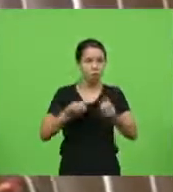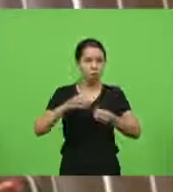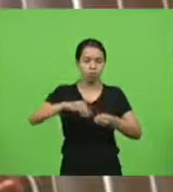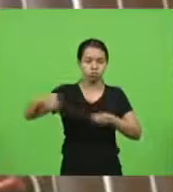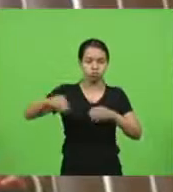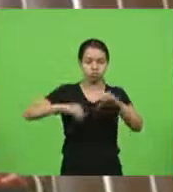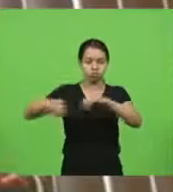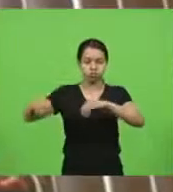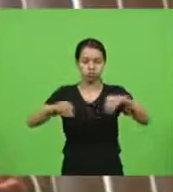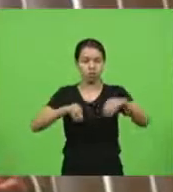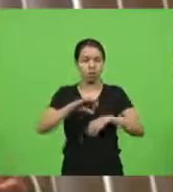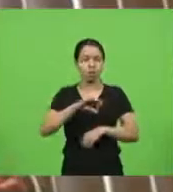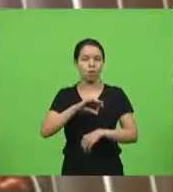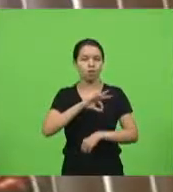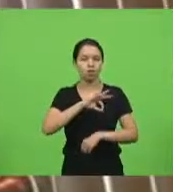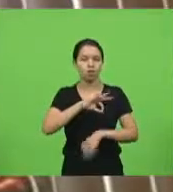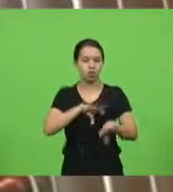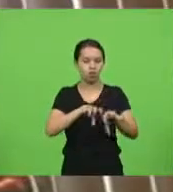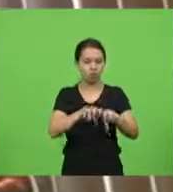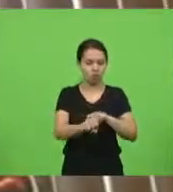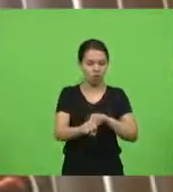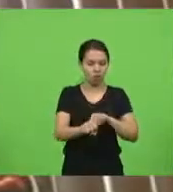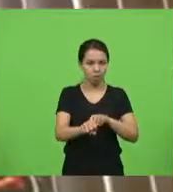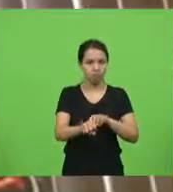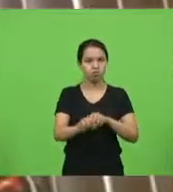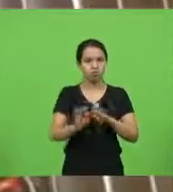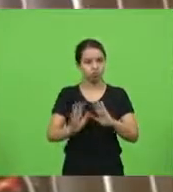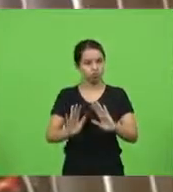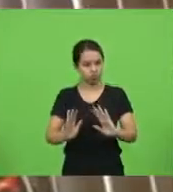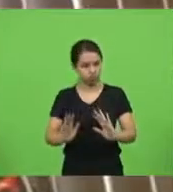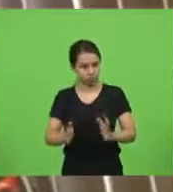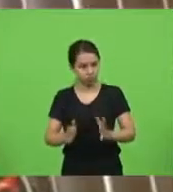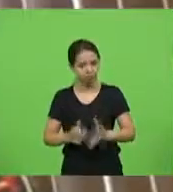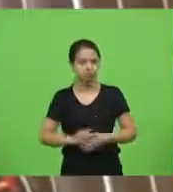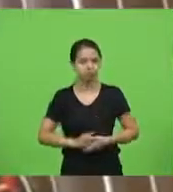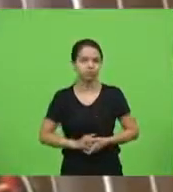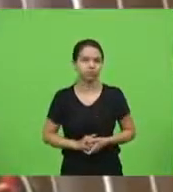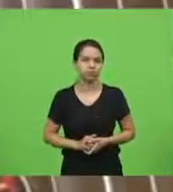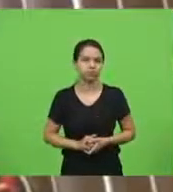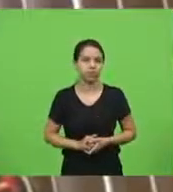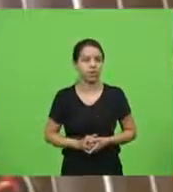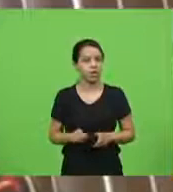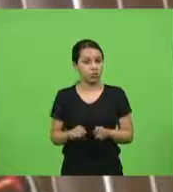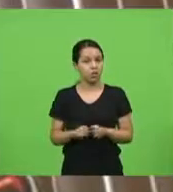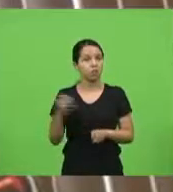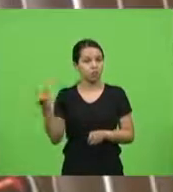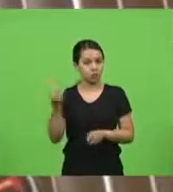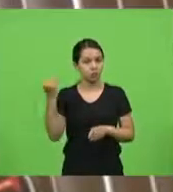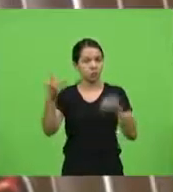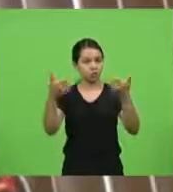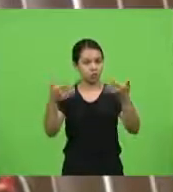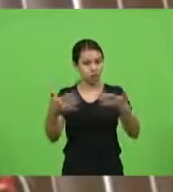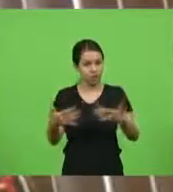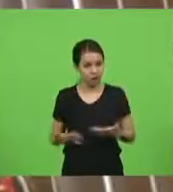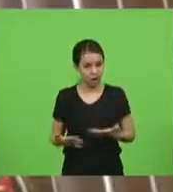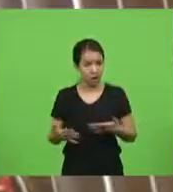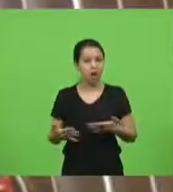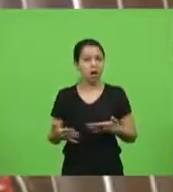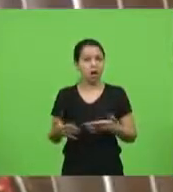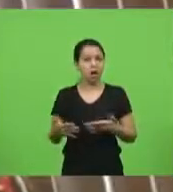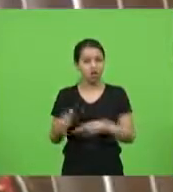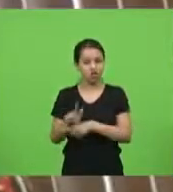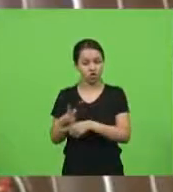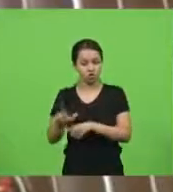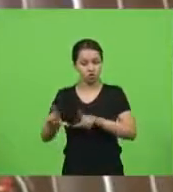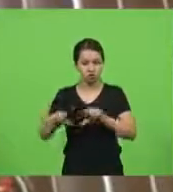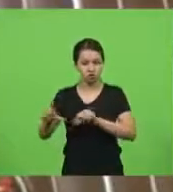formaram. Cabe salientar que a gestão de pessoal relativo à Polícia Militar,